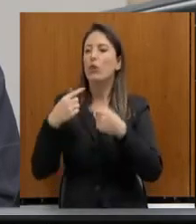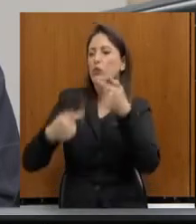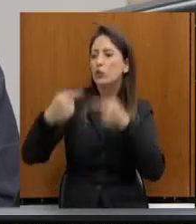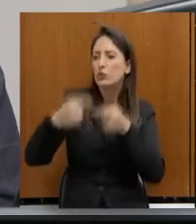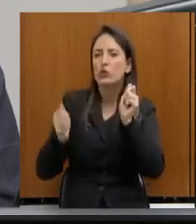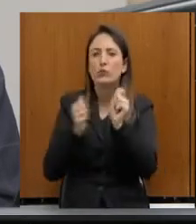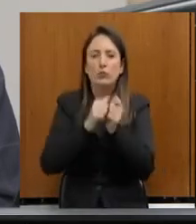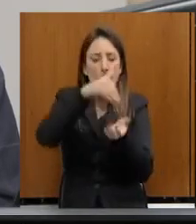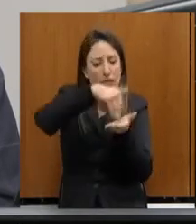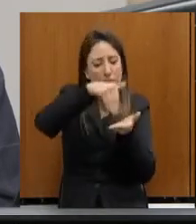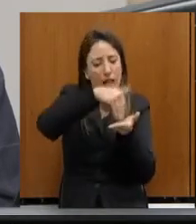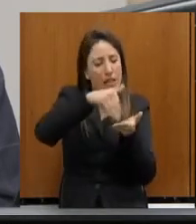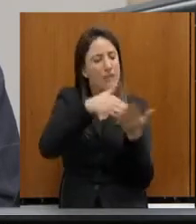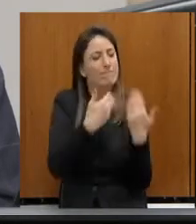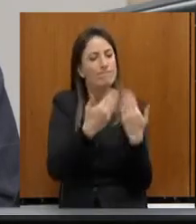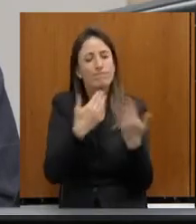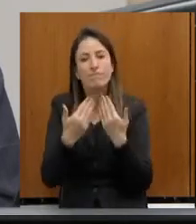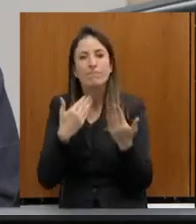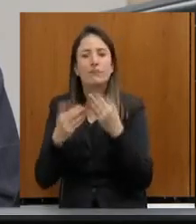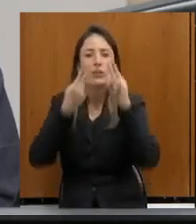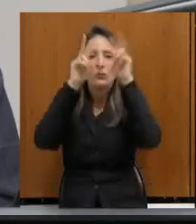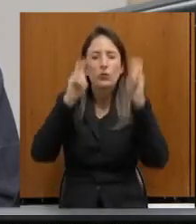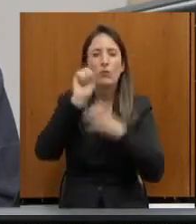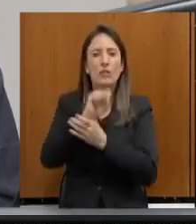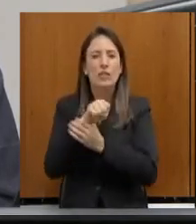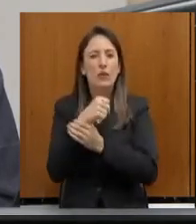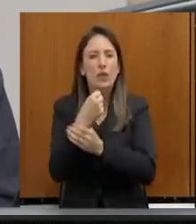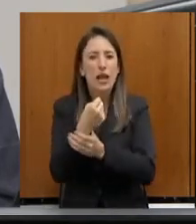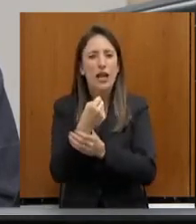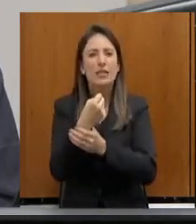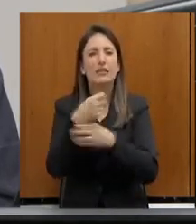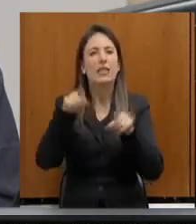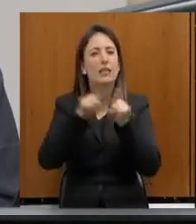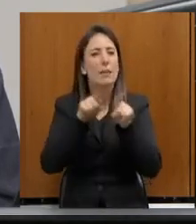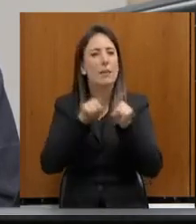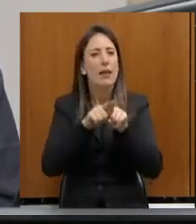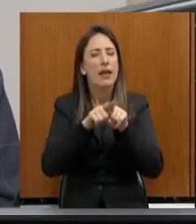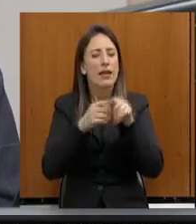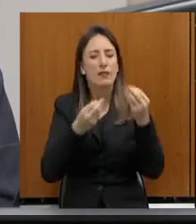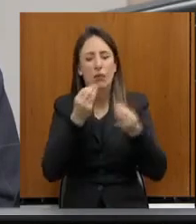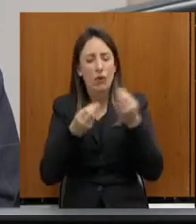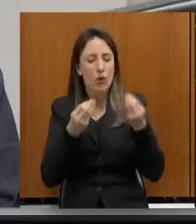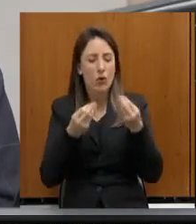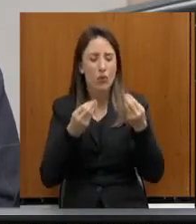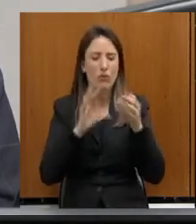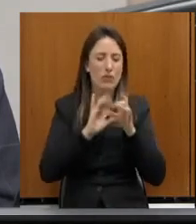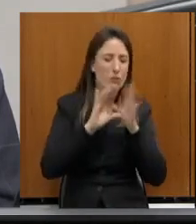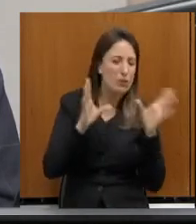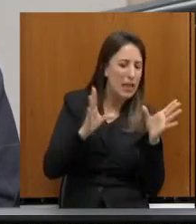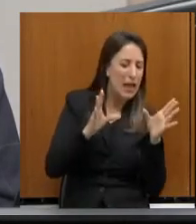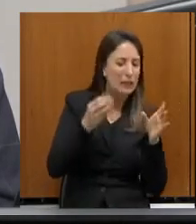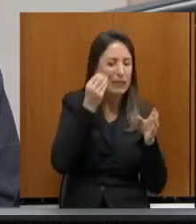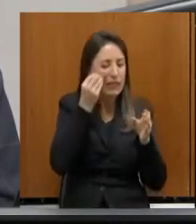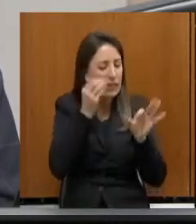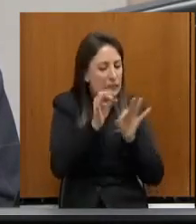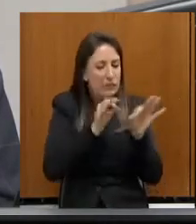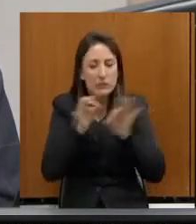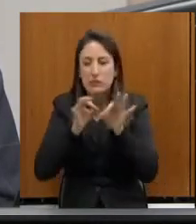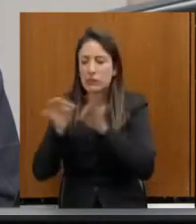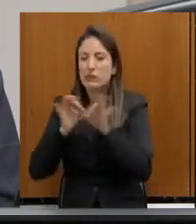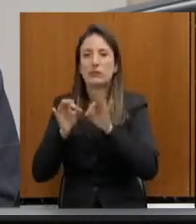é a segurança EA disponibilidade aceleração dos processos ambientais